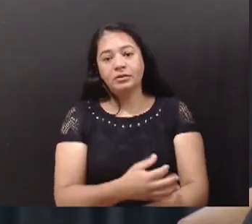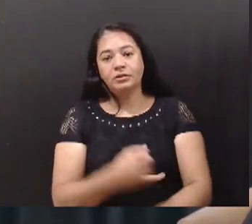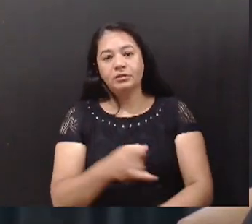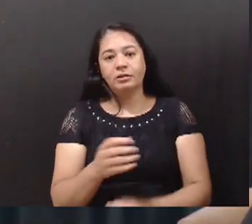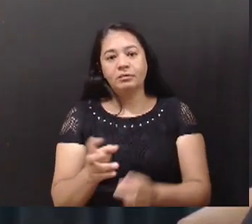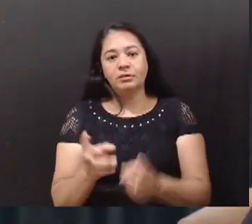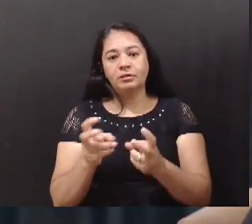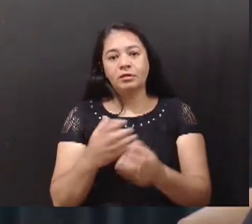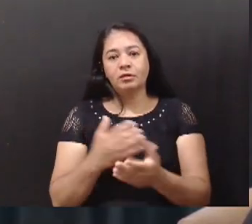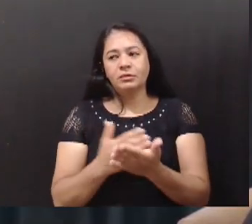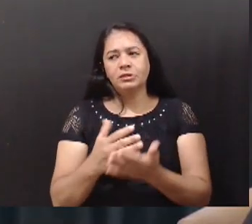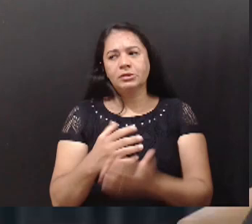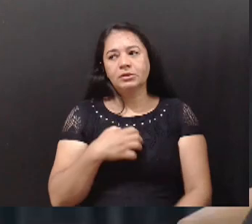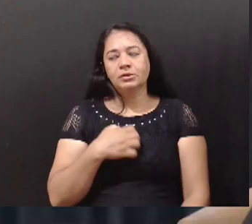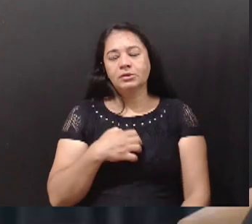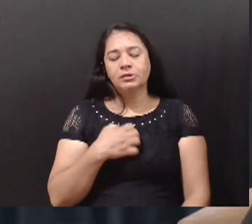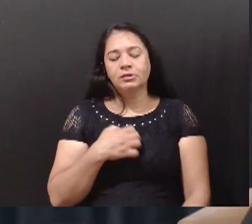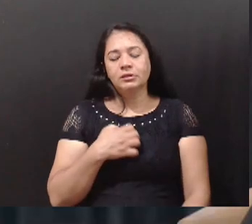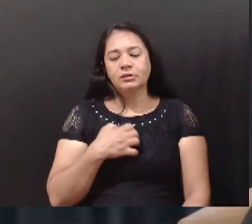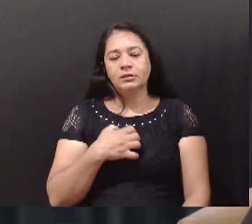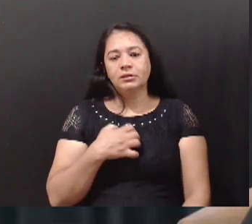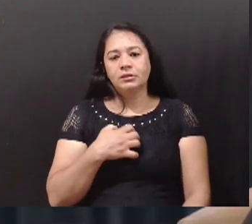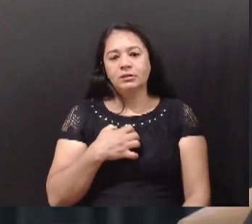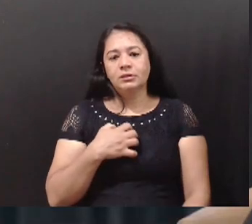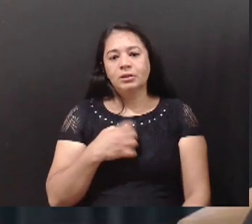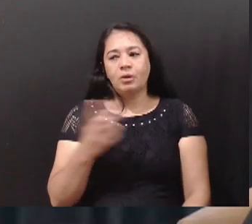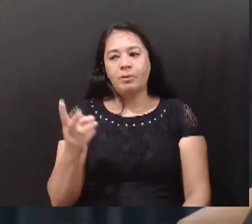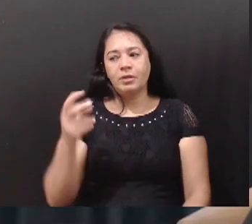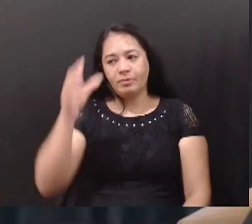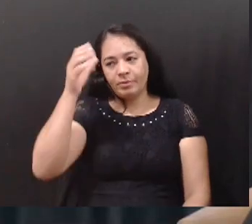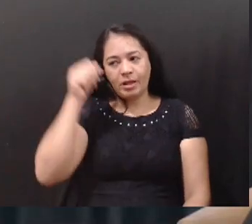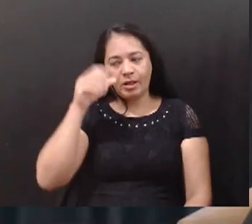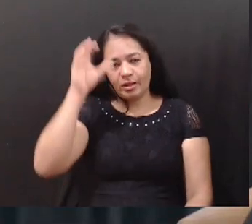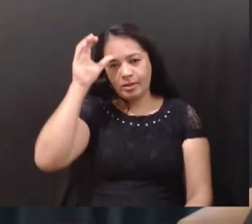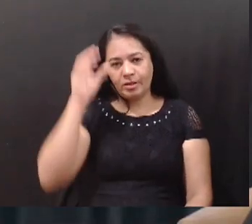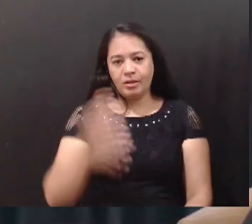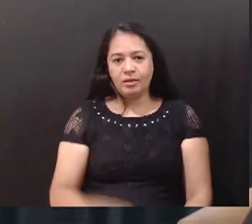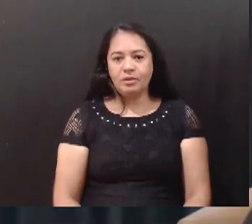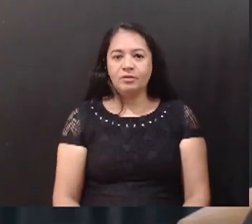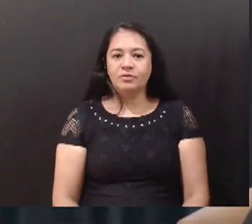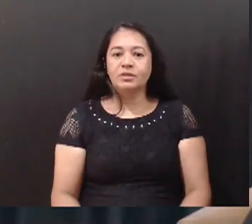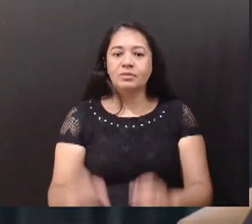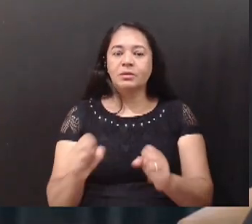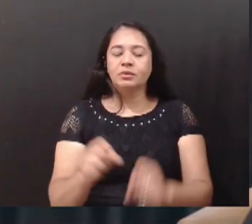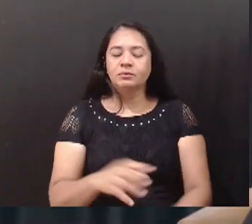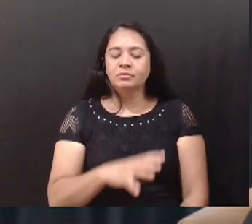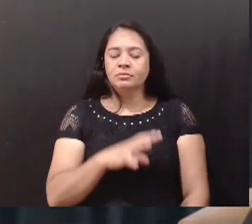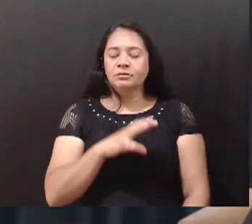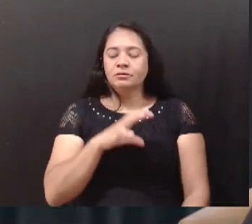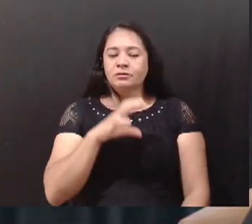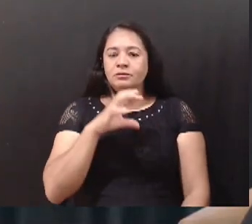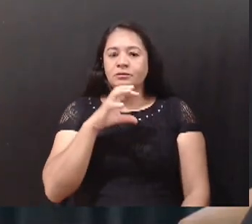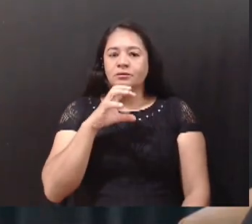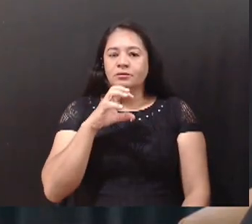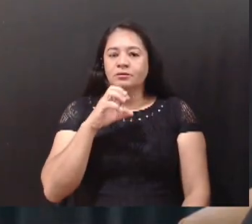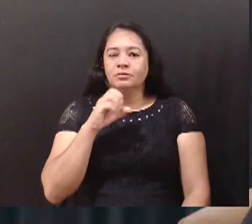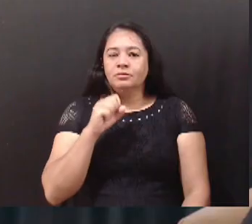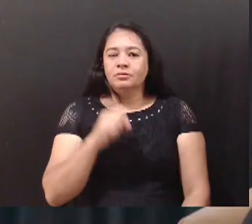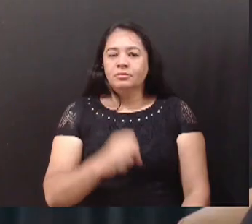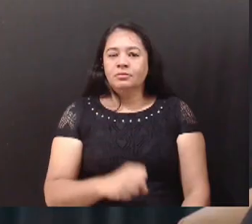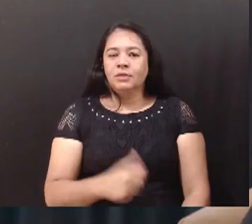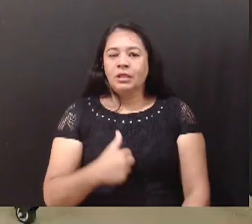tia falando do filho em Stanford, você pode dar uma respirada, contar, falar assim, eu não vou me apegar a